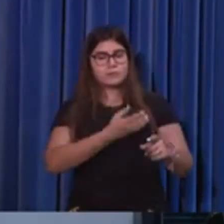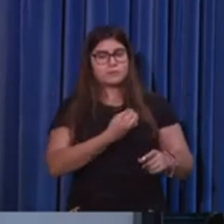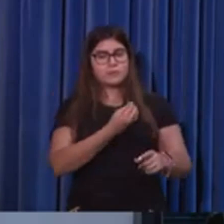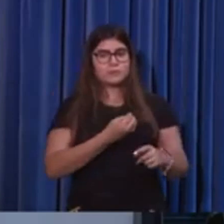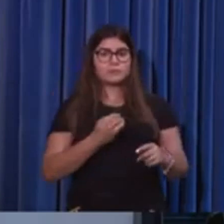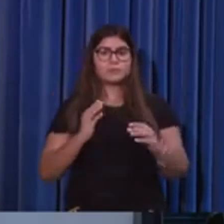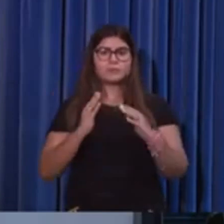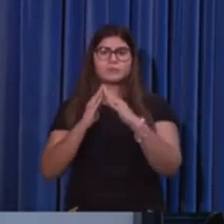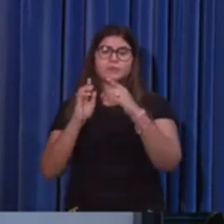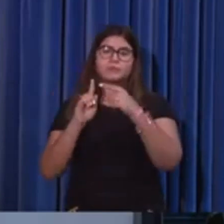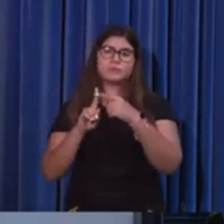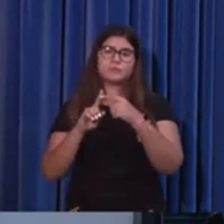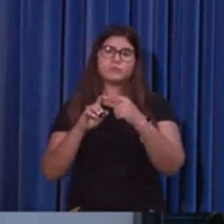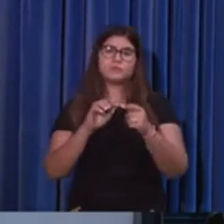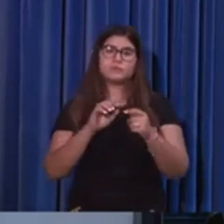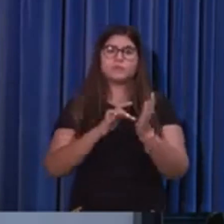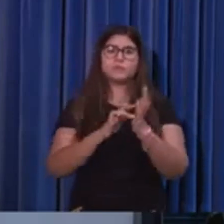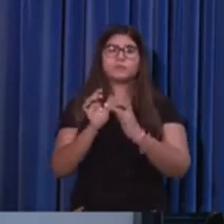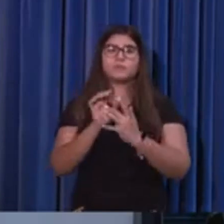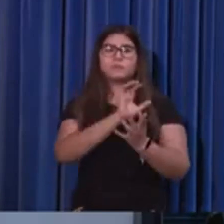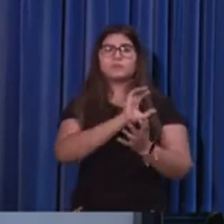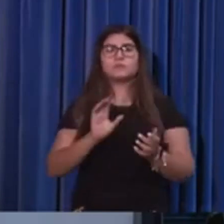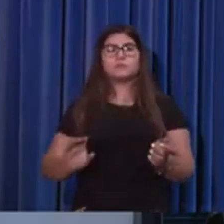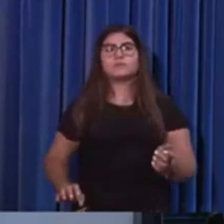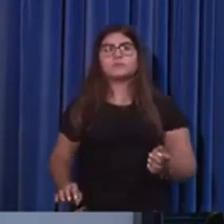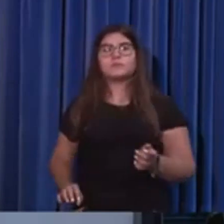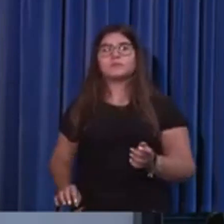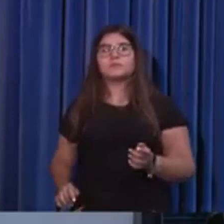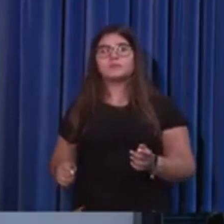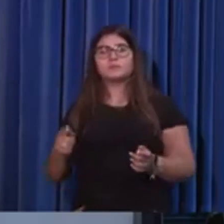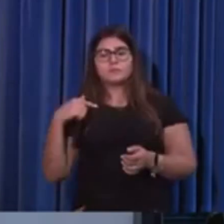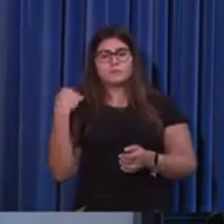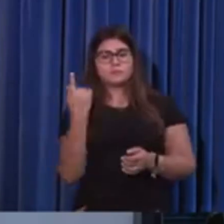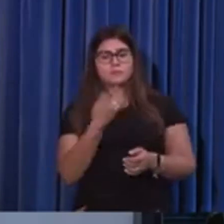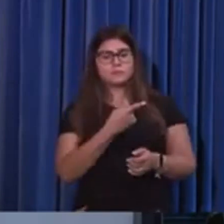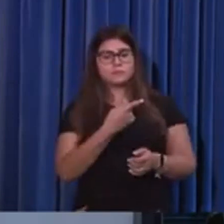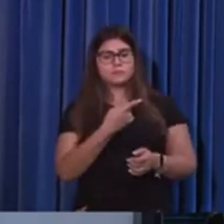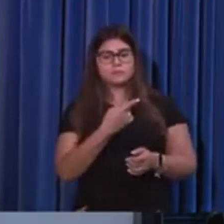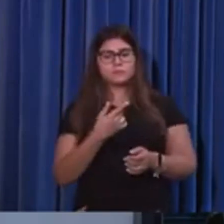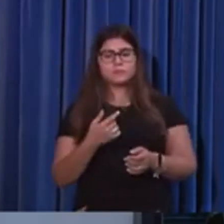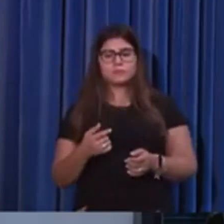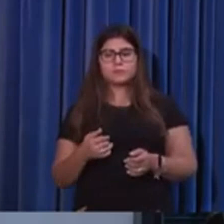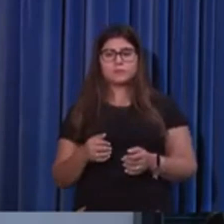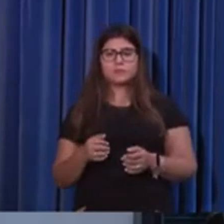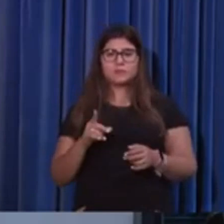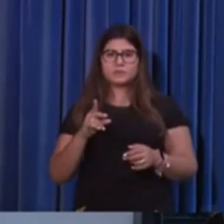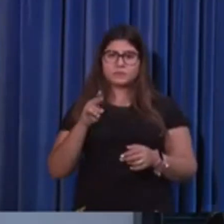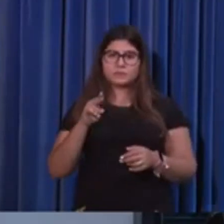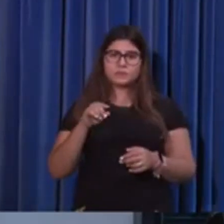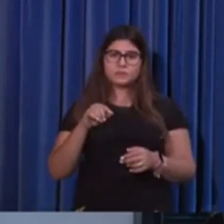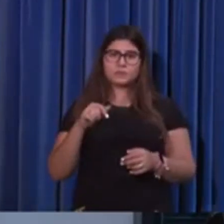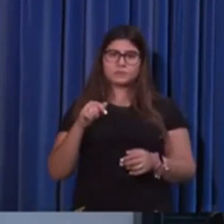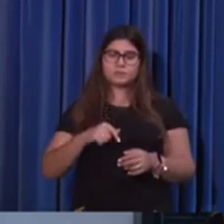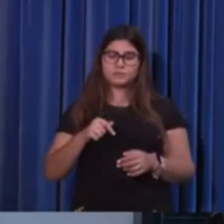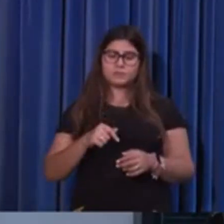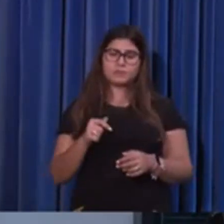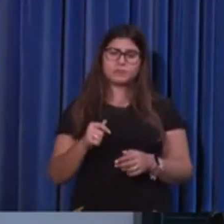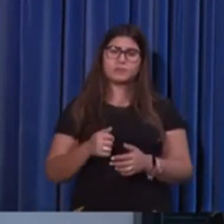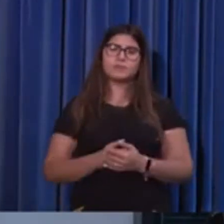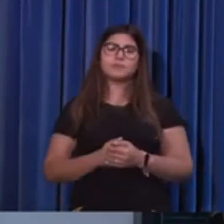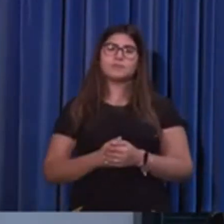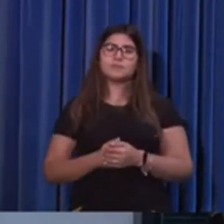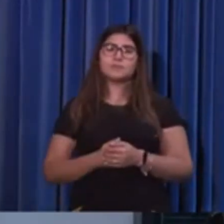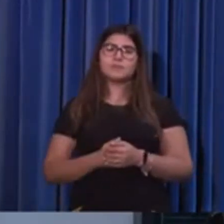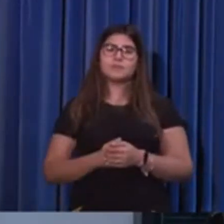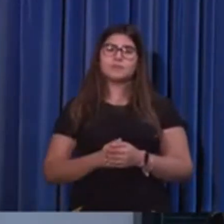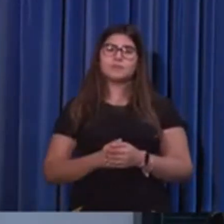igreja de Jesus Cristo, para que nós não sejamos engodados com a realidade que está à nossa volta. Era em